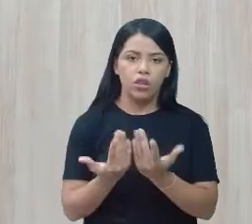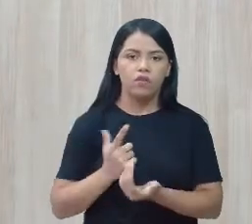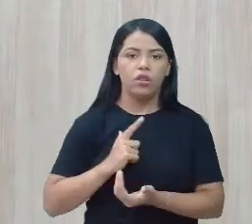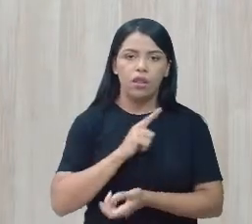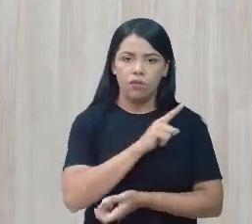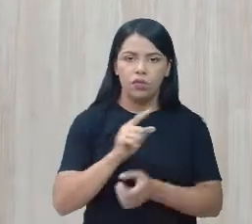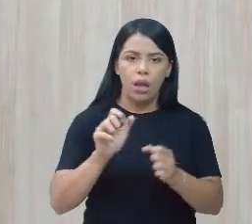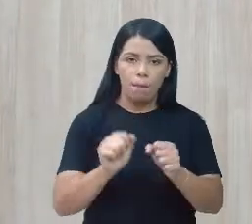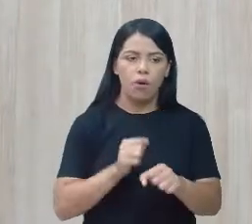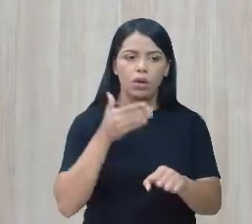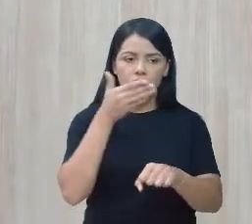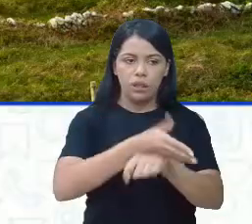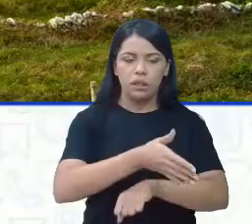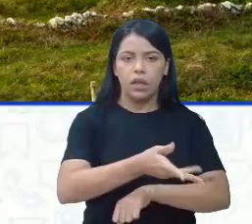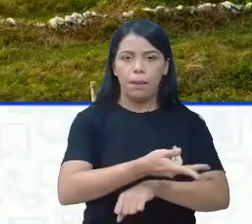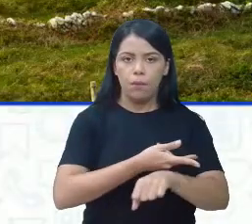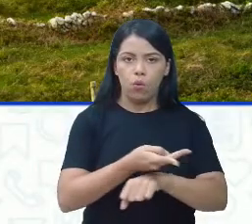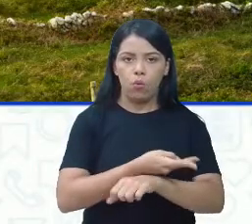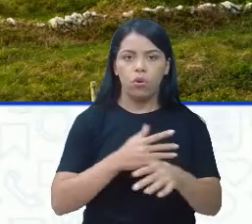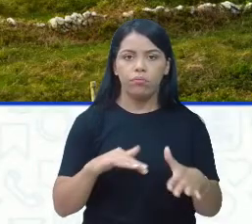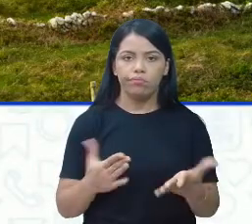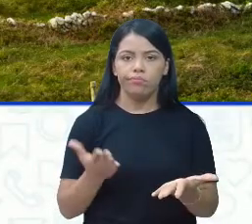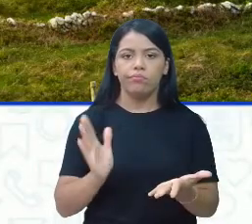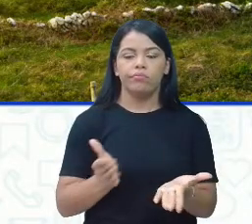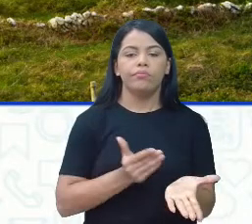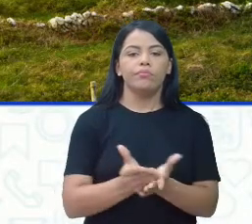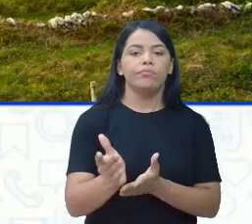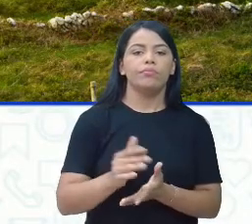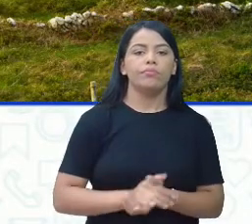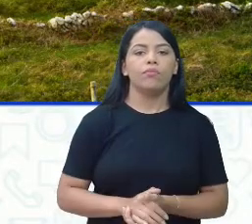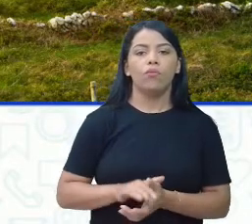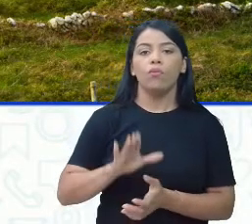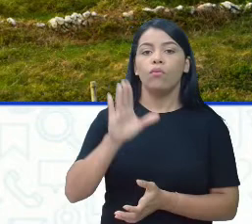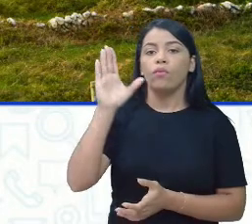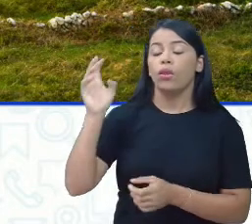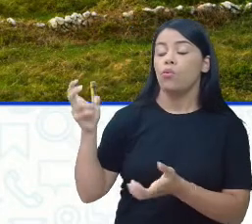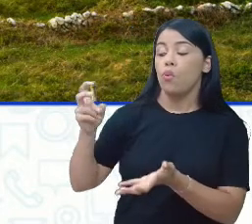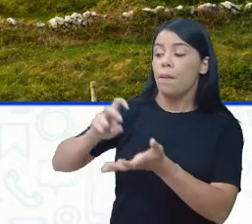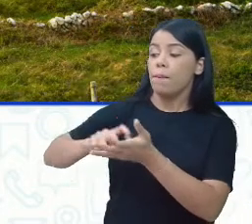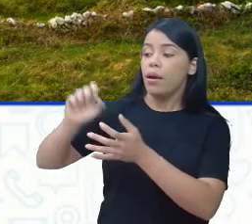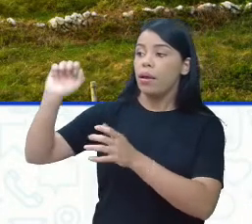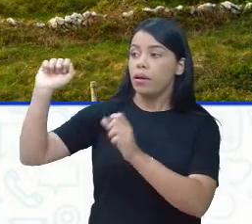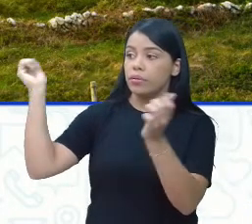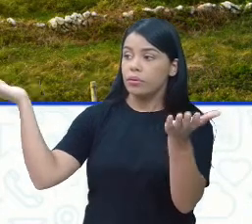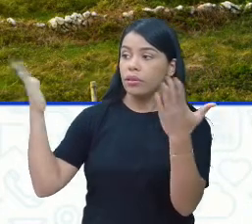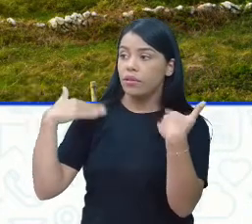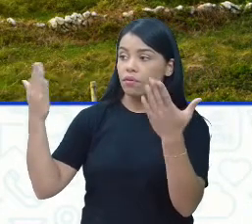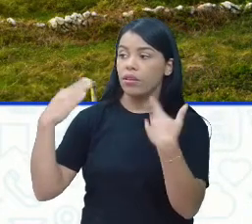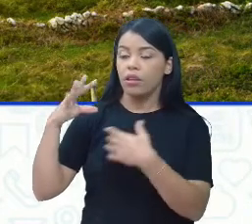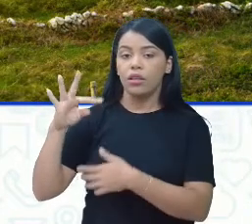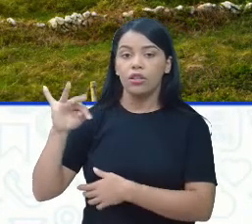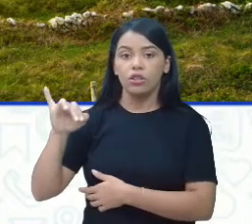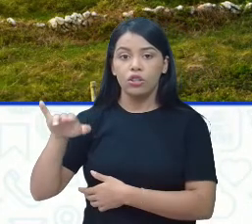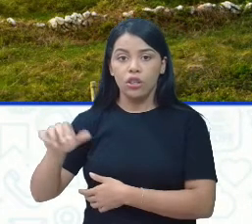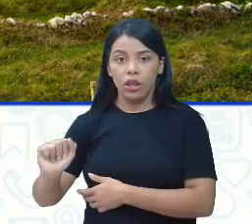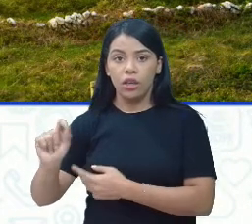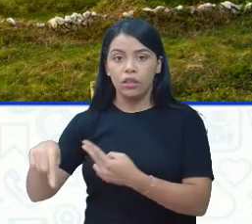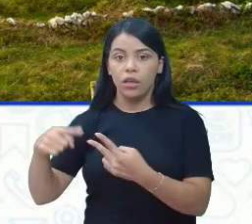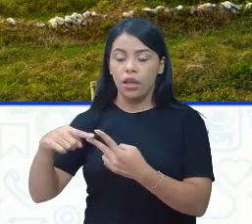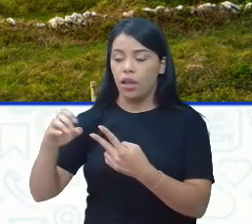Ó, ele já começa o texto falando assim, em uma manhã de verão, Tiana, Nevin, Eudora e